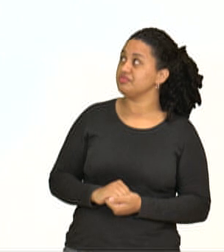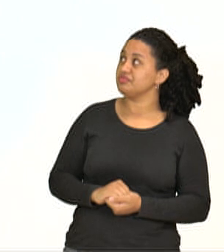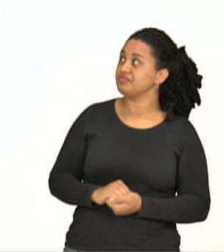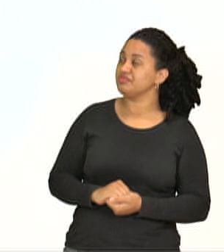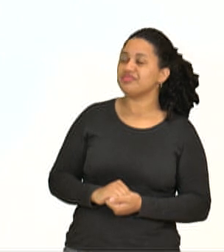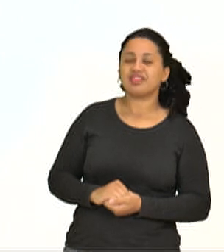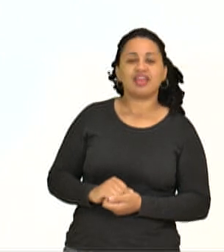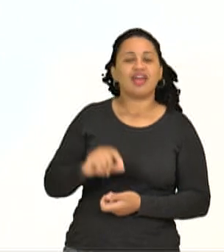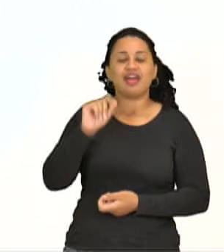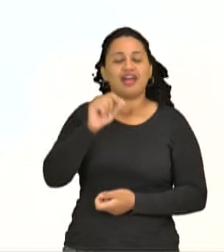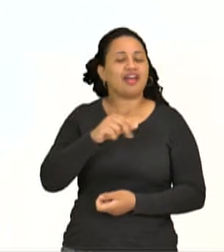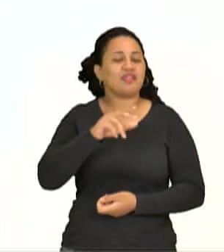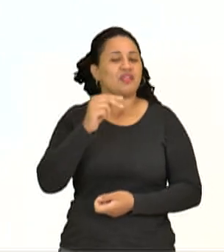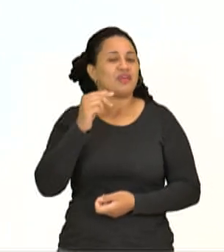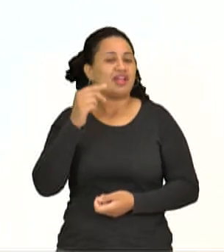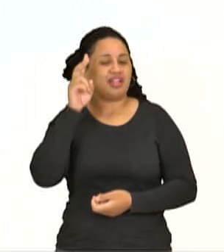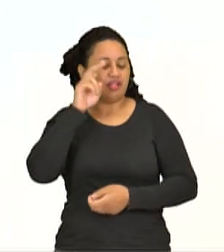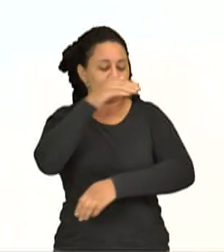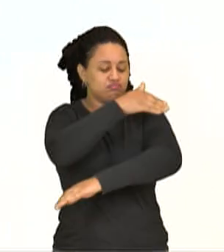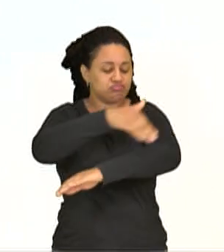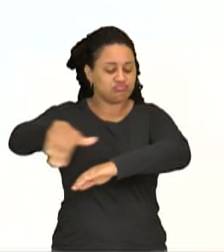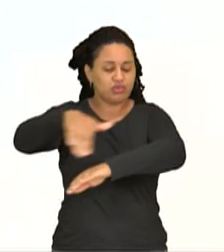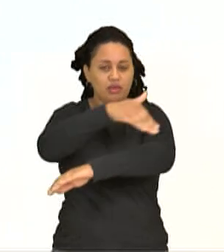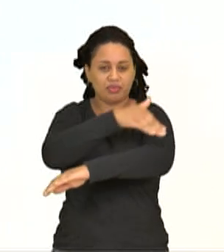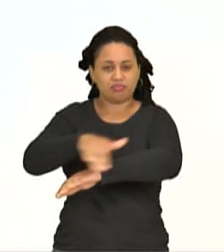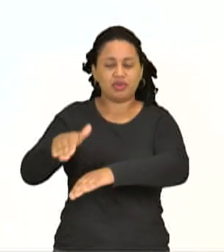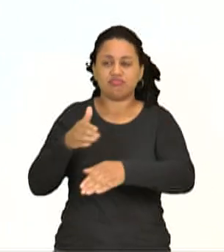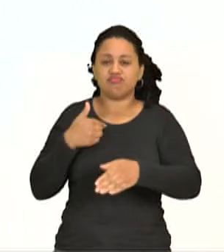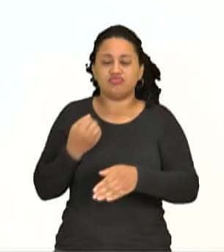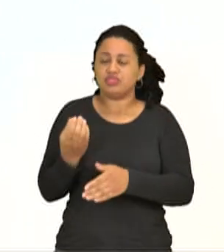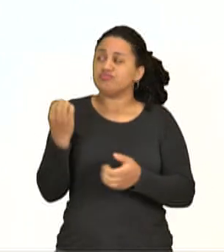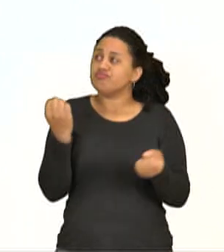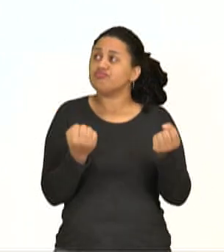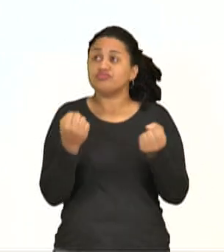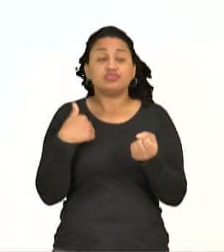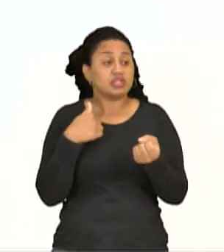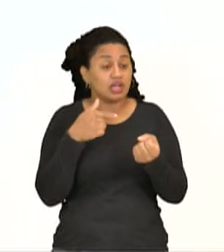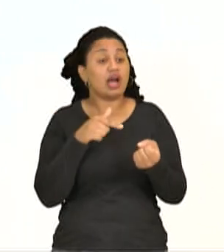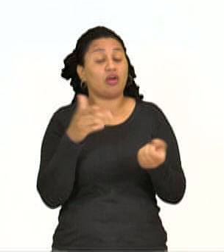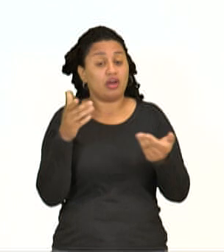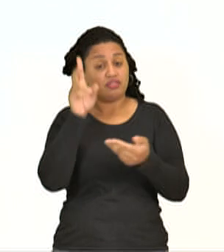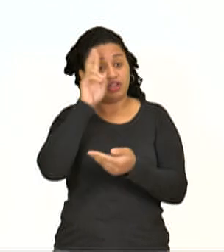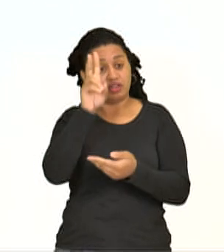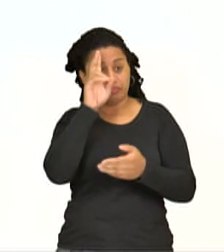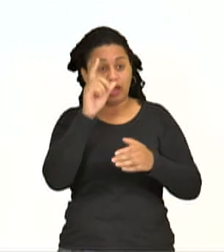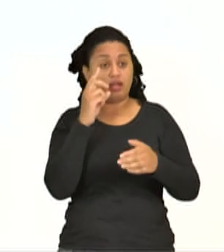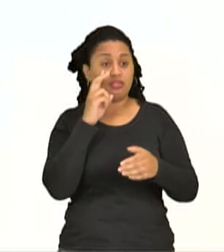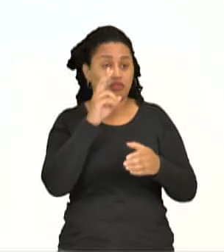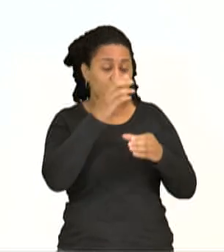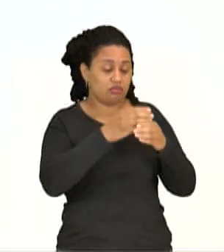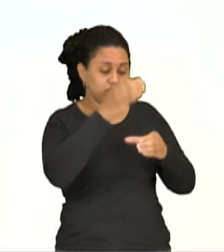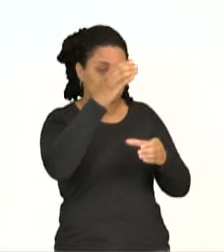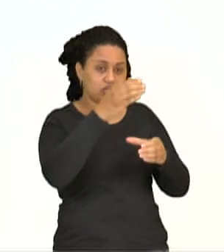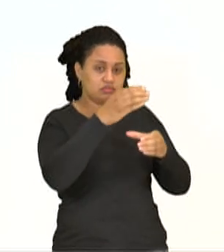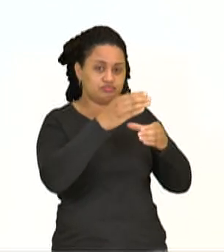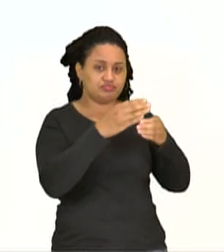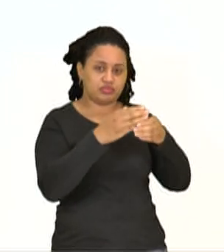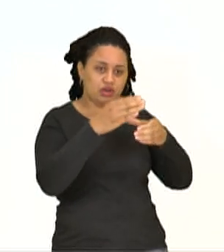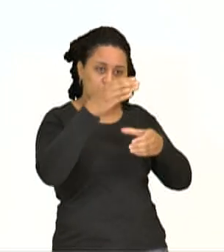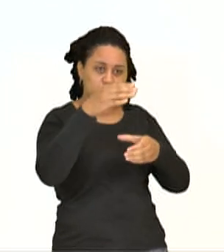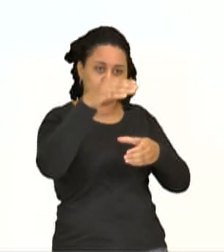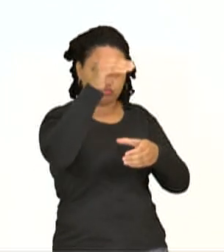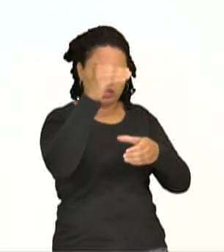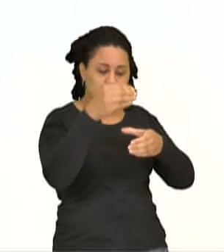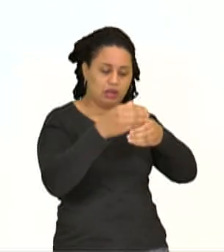lembrar de quando passa pela rua, na estrada, né, verificando exatamente os cilindros. Como eu disse, ó, a parte de baixo é um